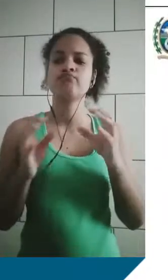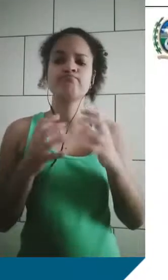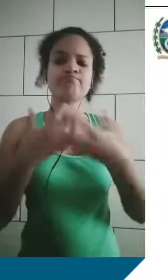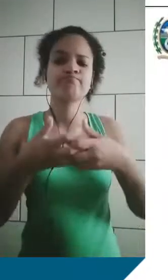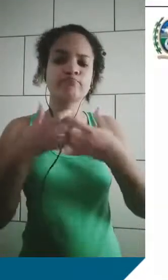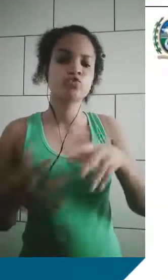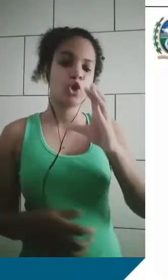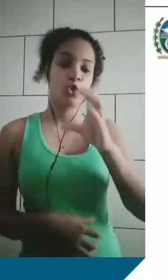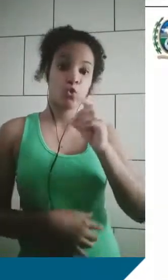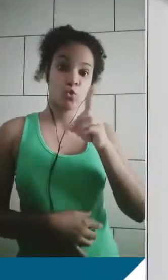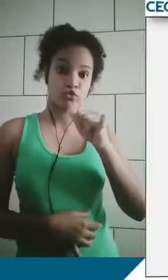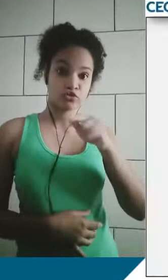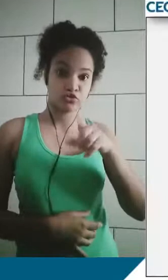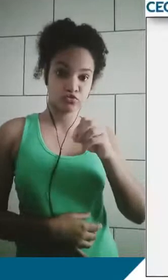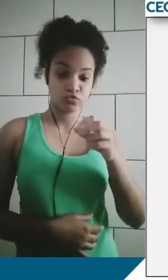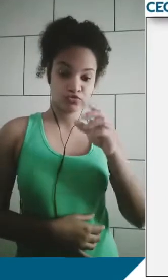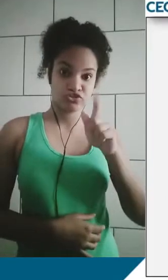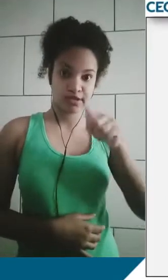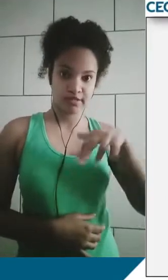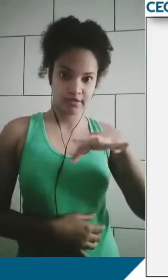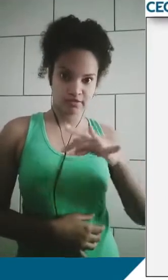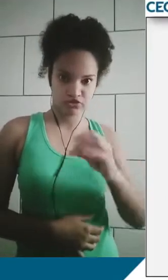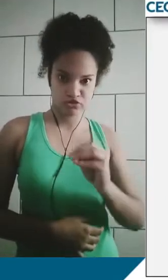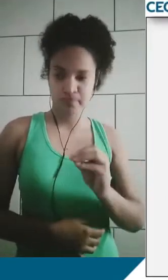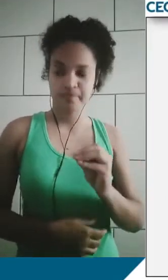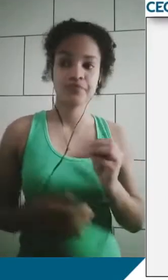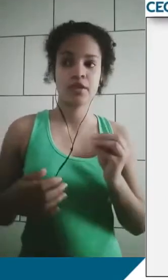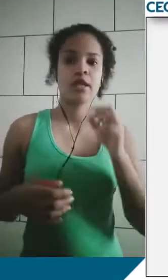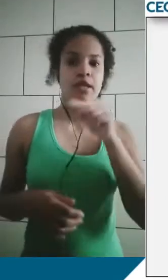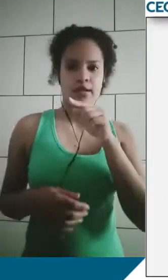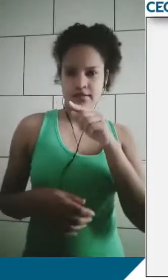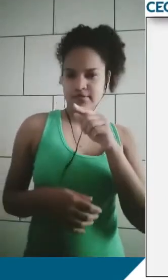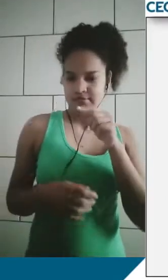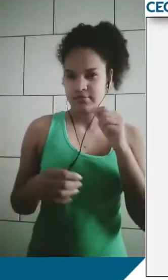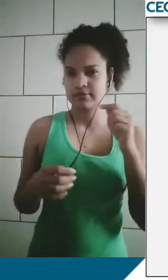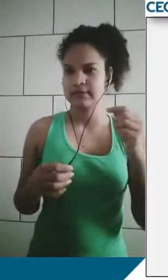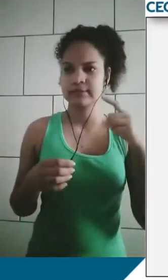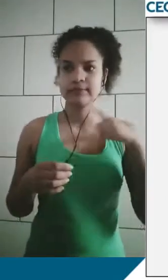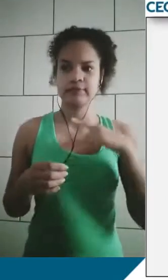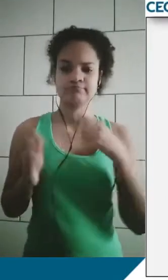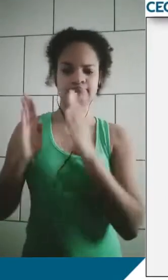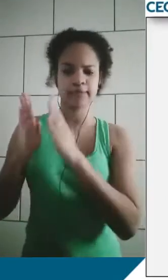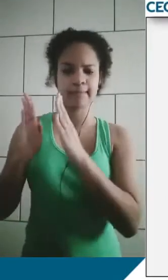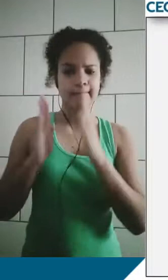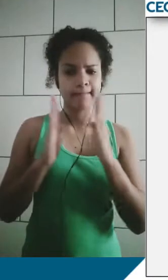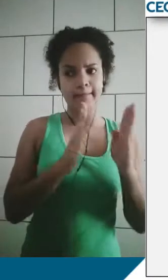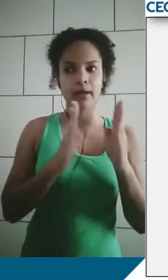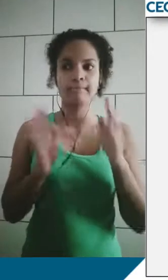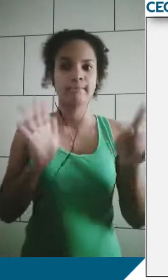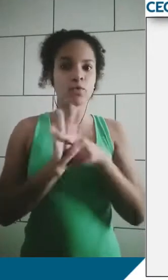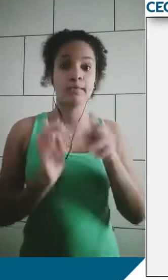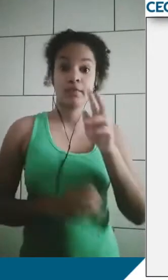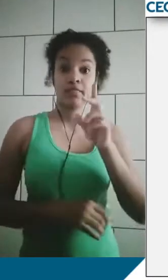O código genético está na forma de uma sequência de nucleotídeos da molécula de DNA. Os